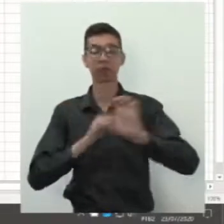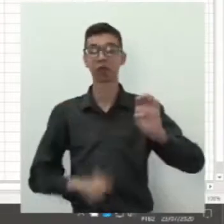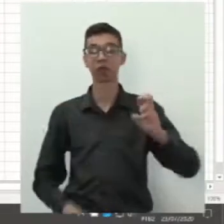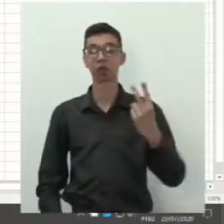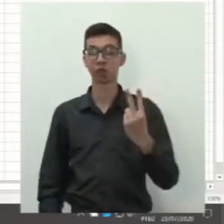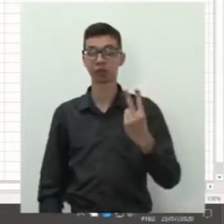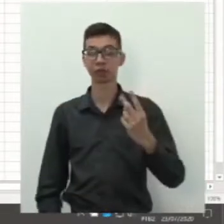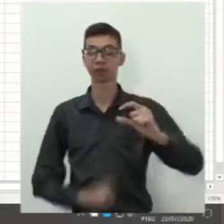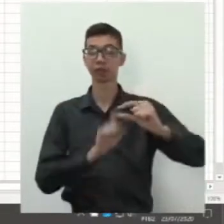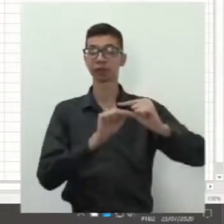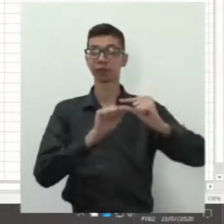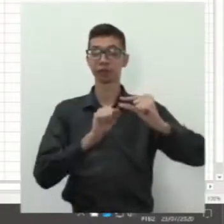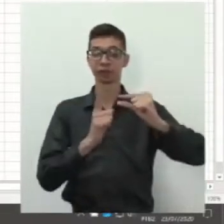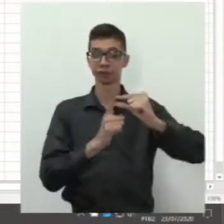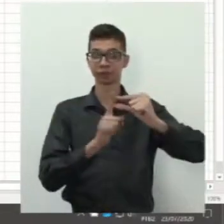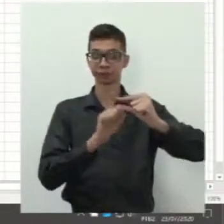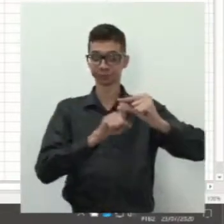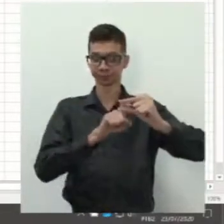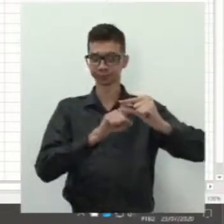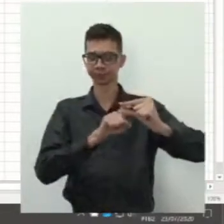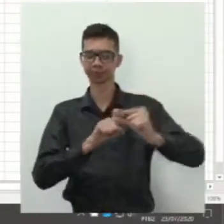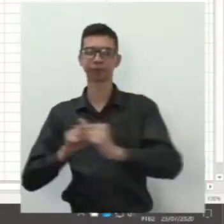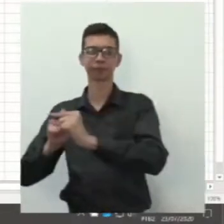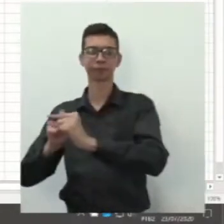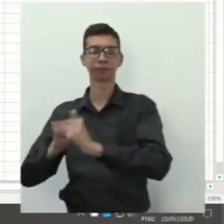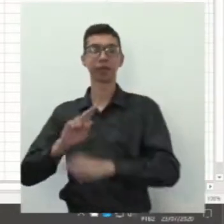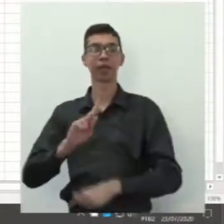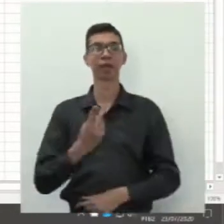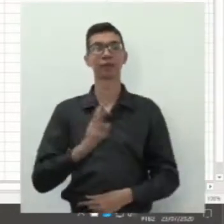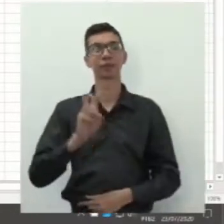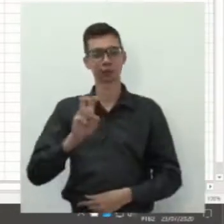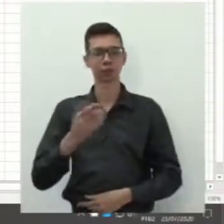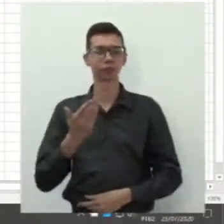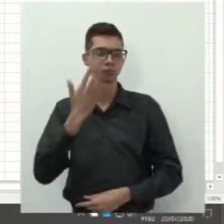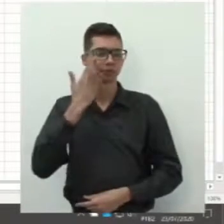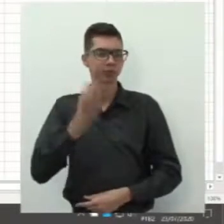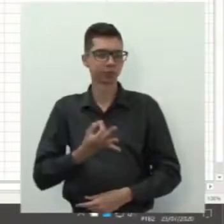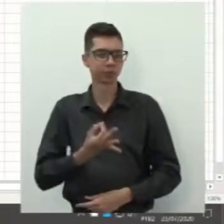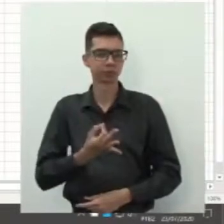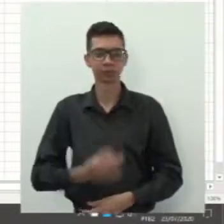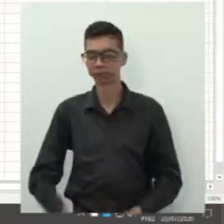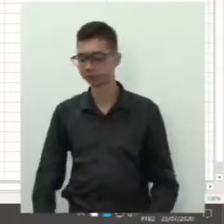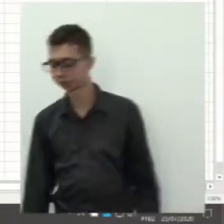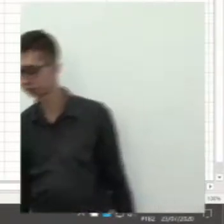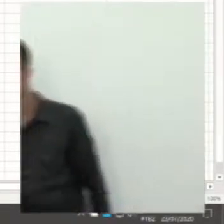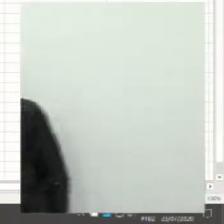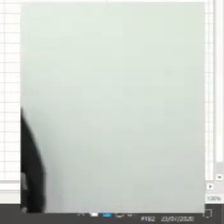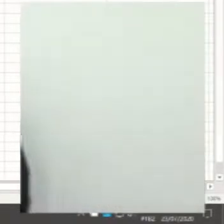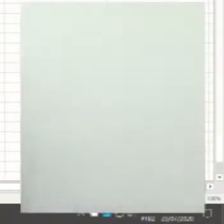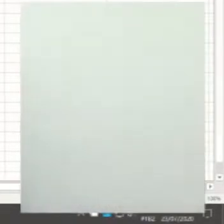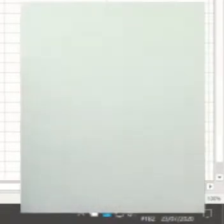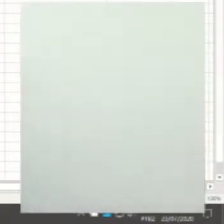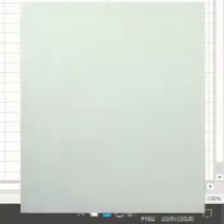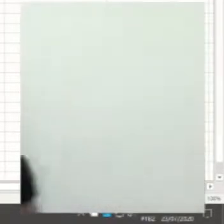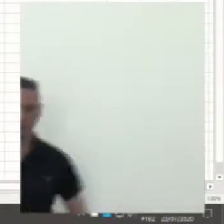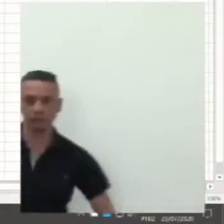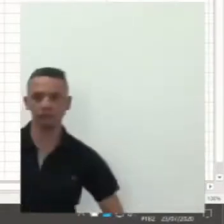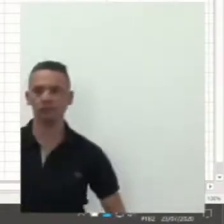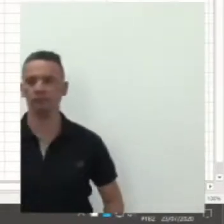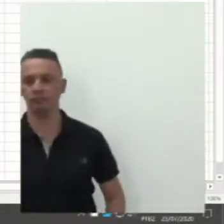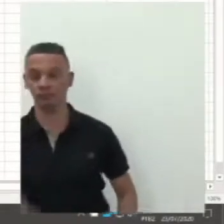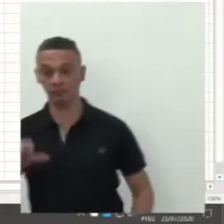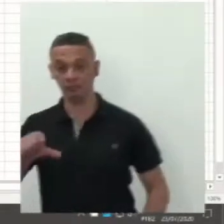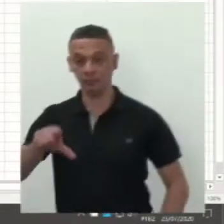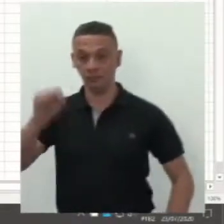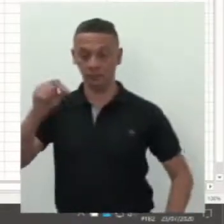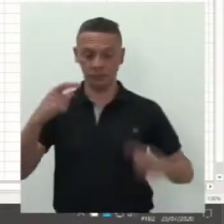para H5. Então eu desloquei essa célula, eu selecionei ela, vim aqui no modo de deslocamento, ó, que é essa das